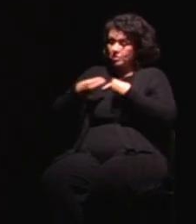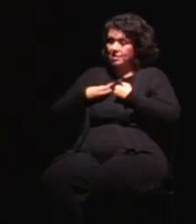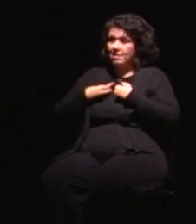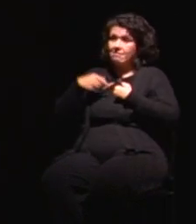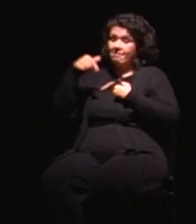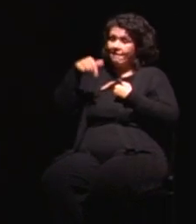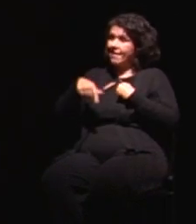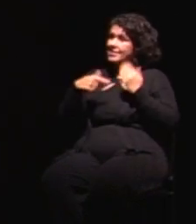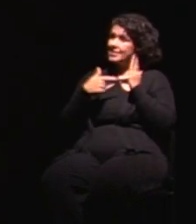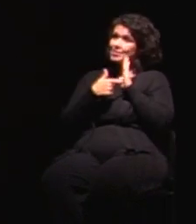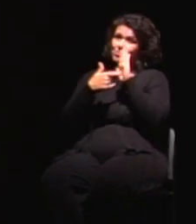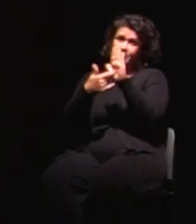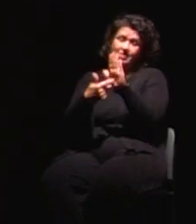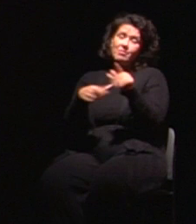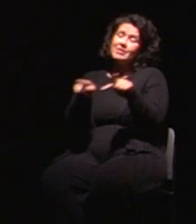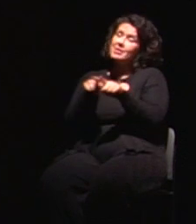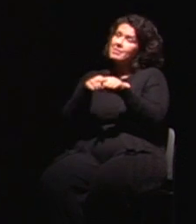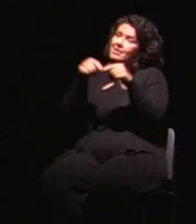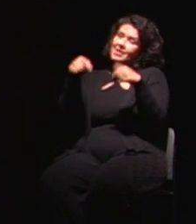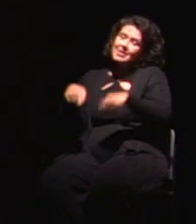exposição e esse momento, né?